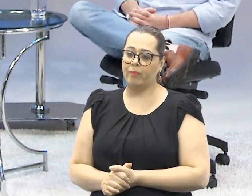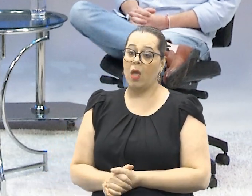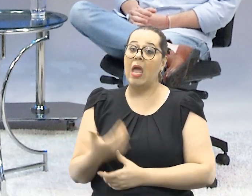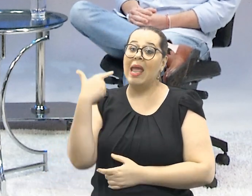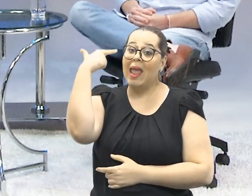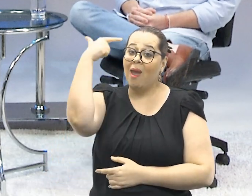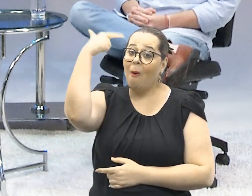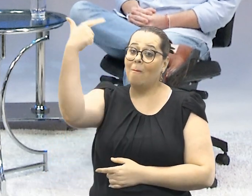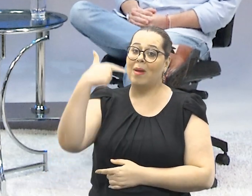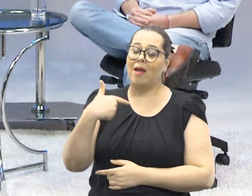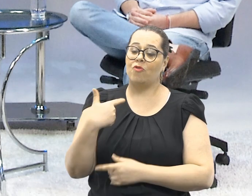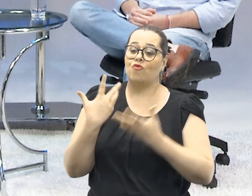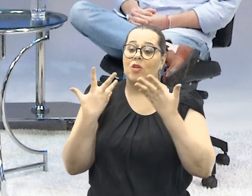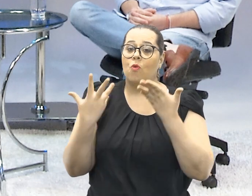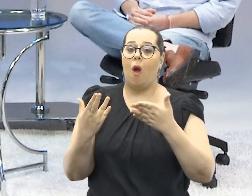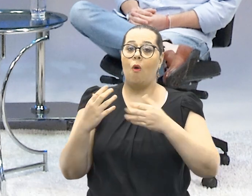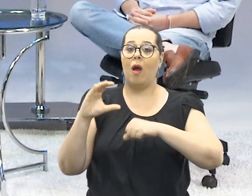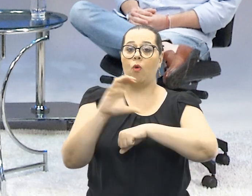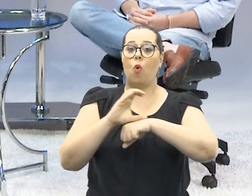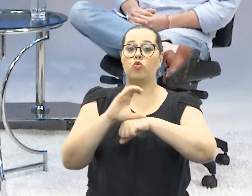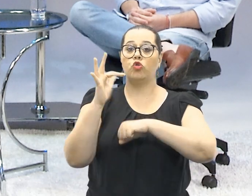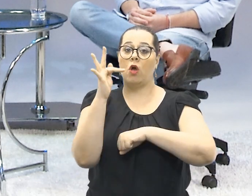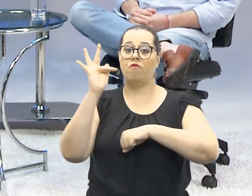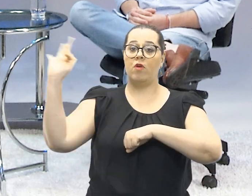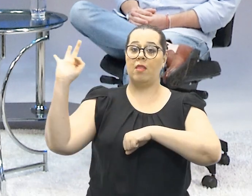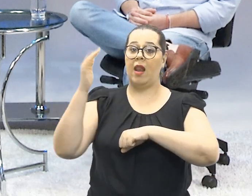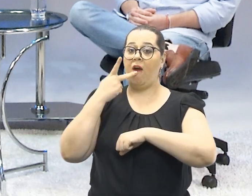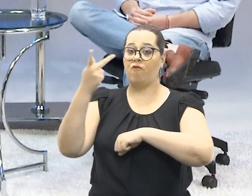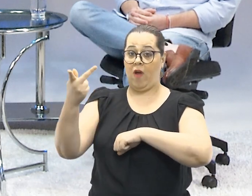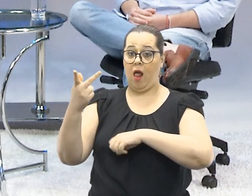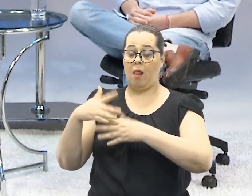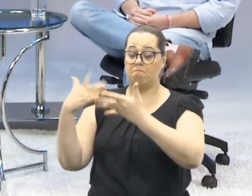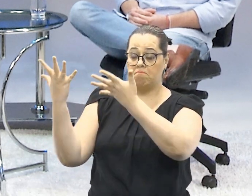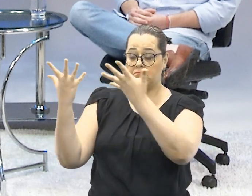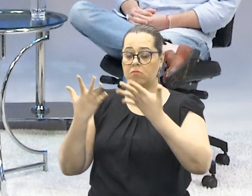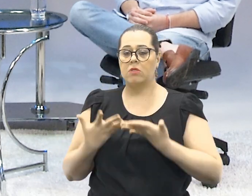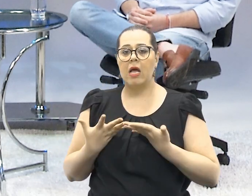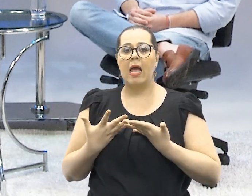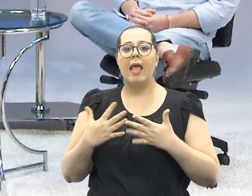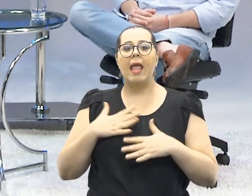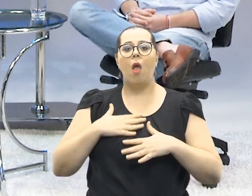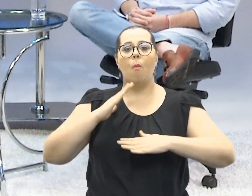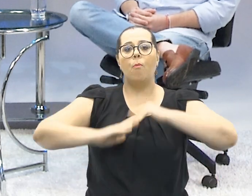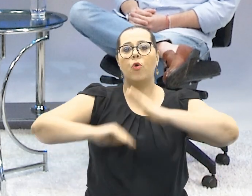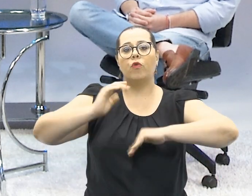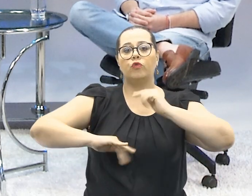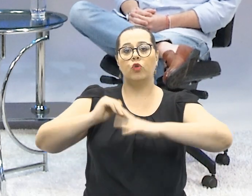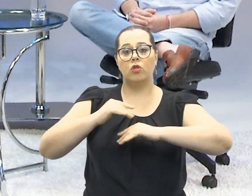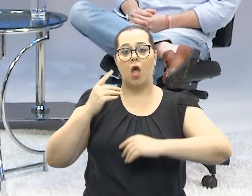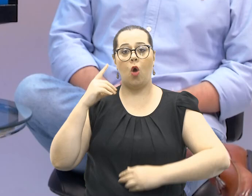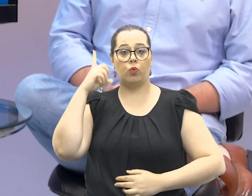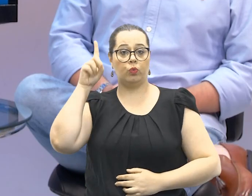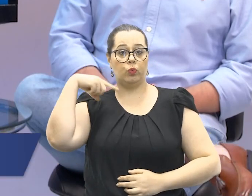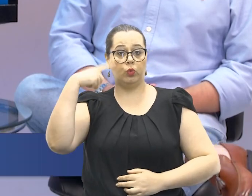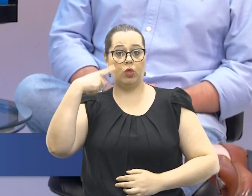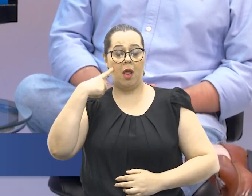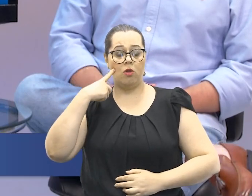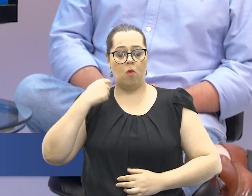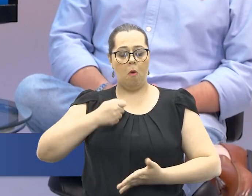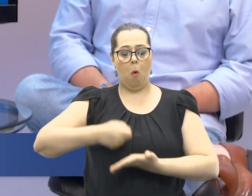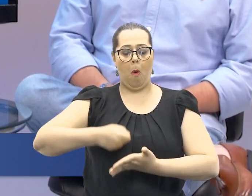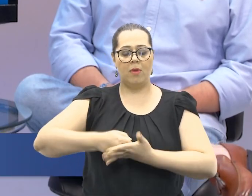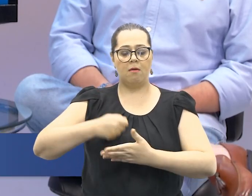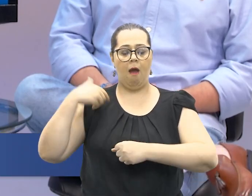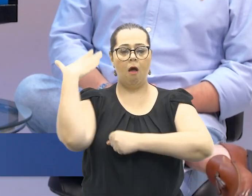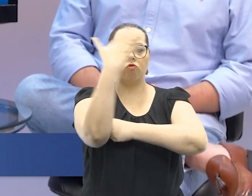que, como a Constituição diz, daí aí como profissional do direito eu sou obrigado a defendê-la,